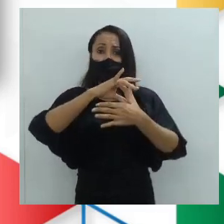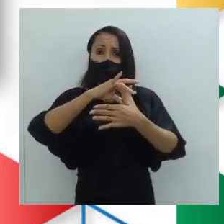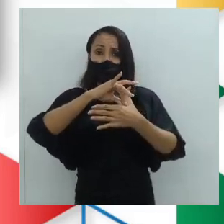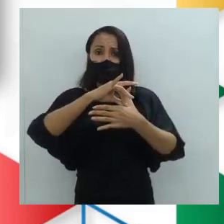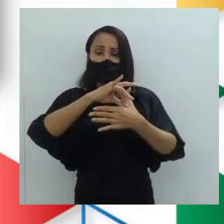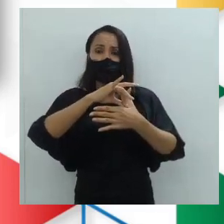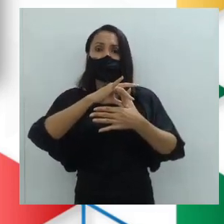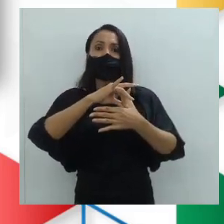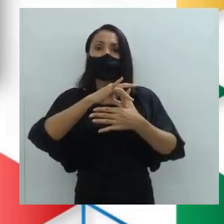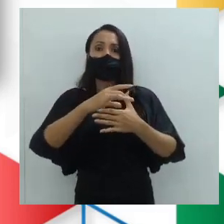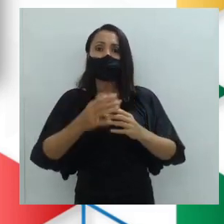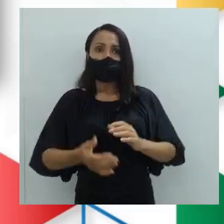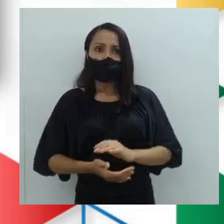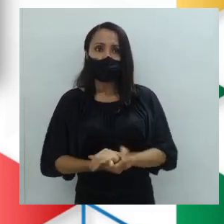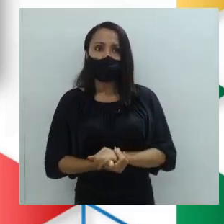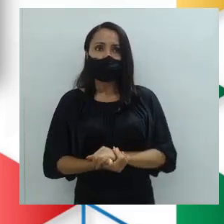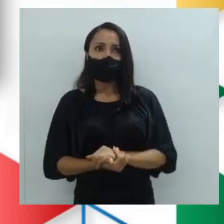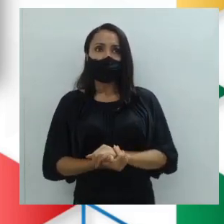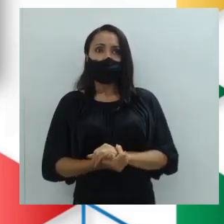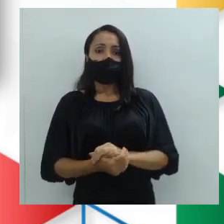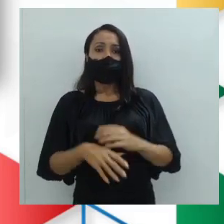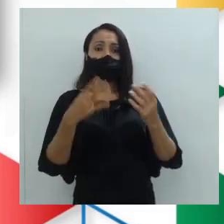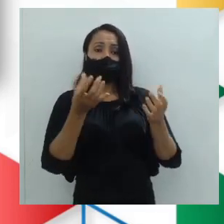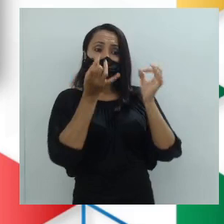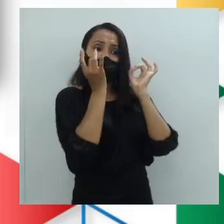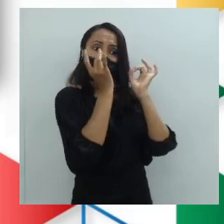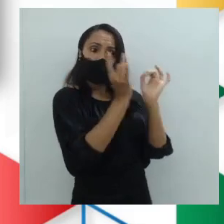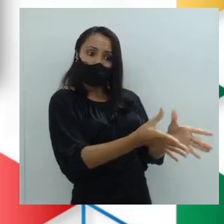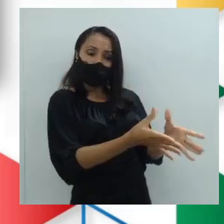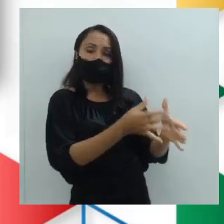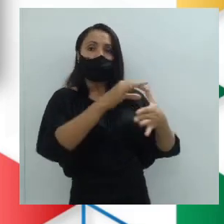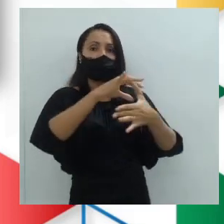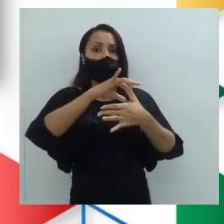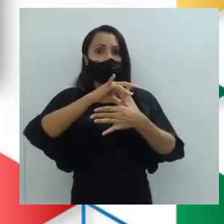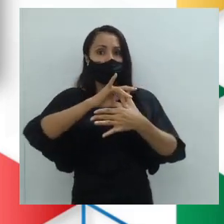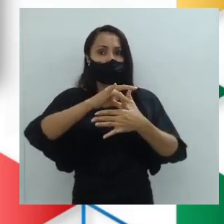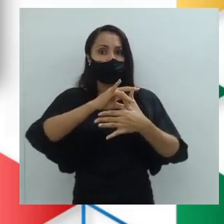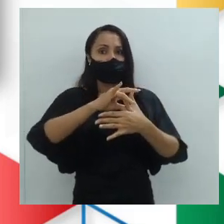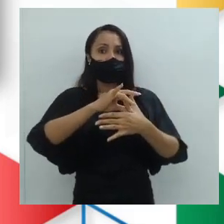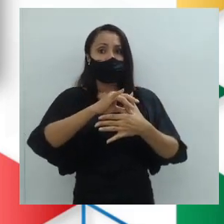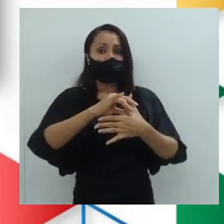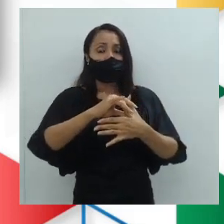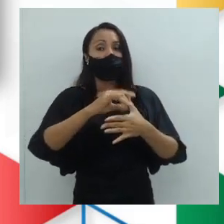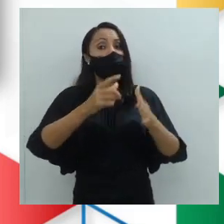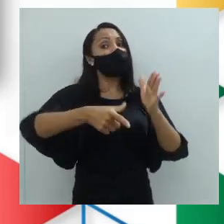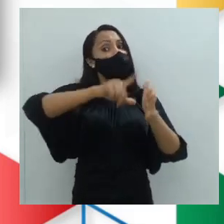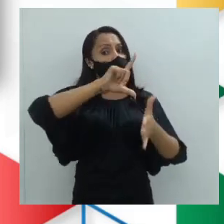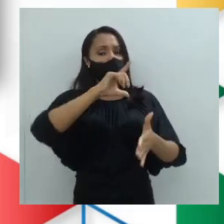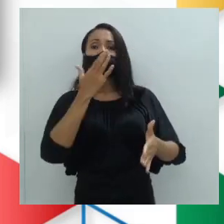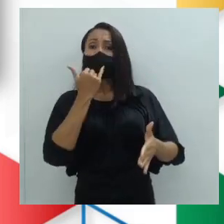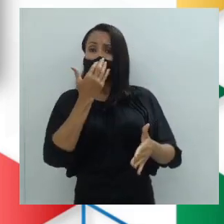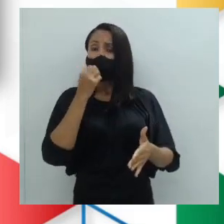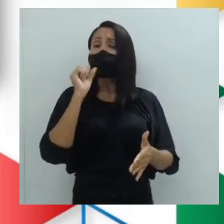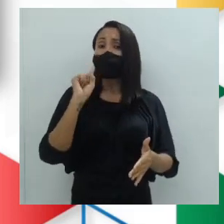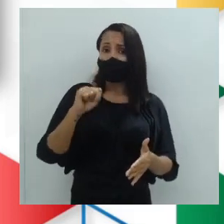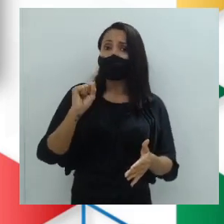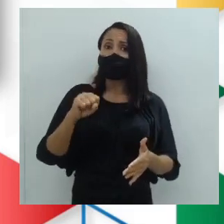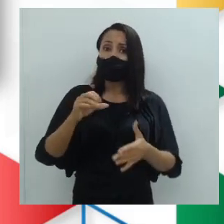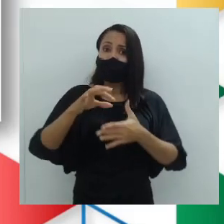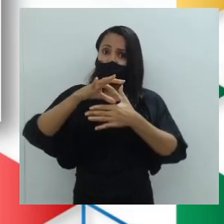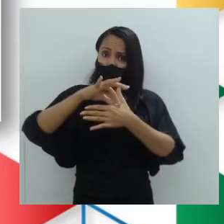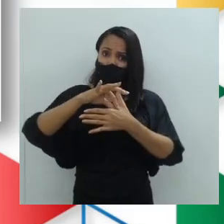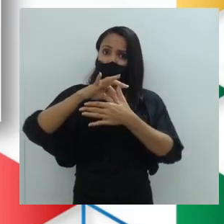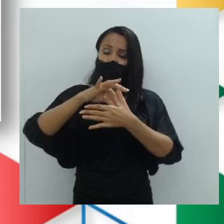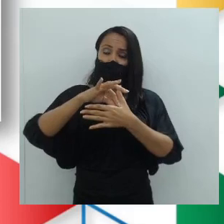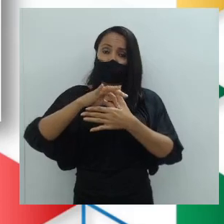de comer carnes, esse deixou pressupõe o quê? Que Maria comia carnes anteriormente. Então, prestem